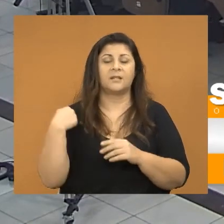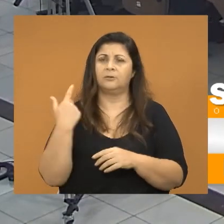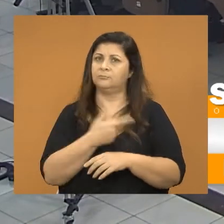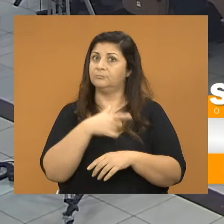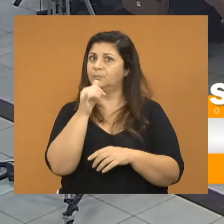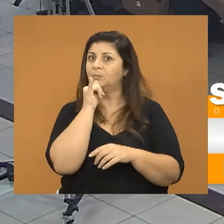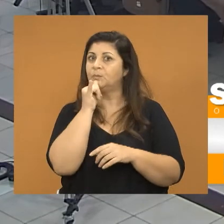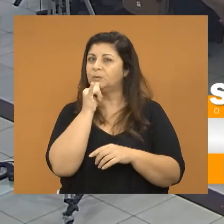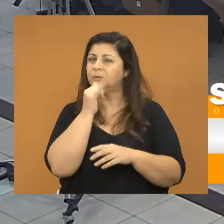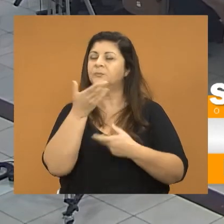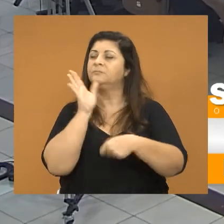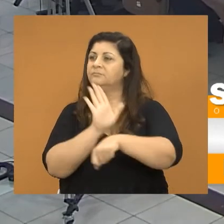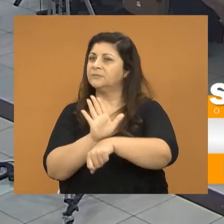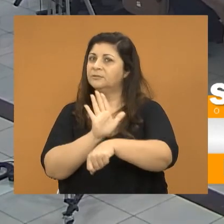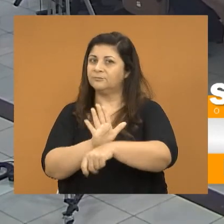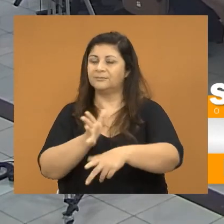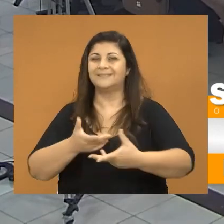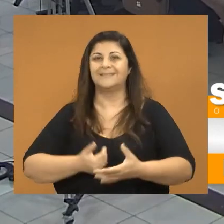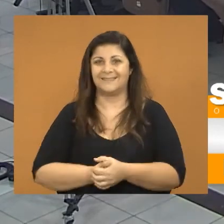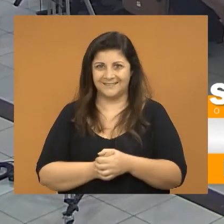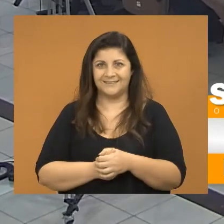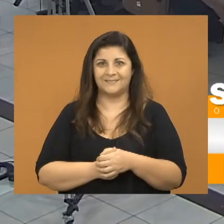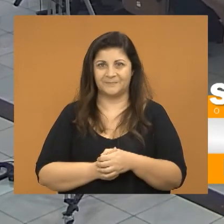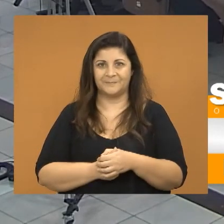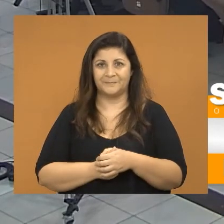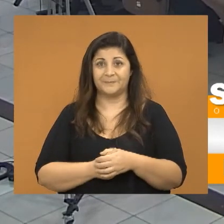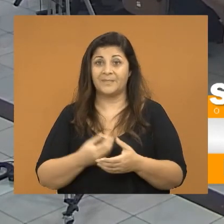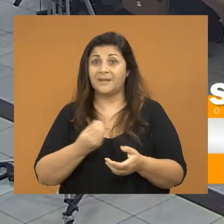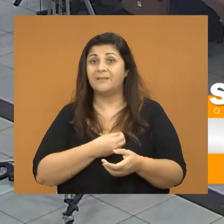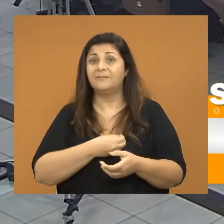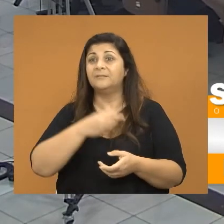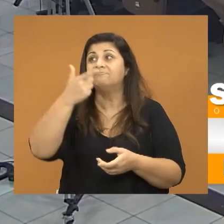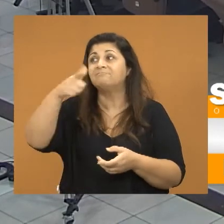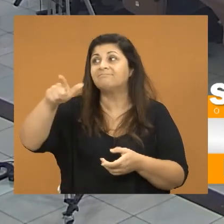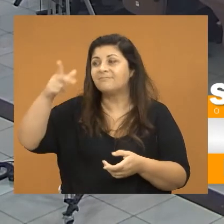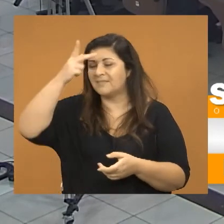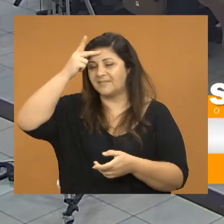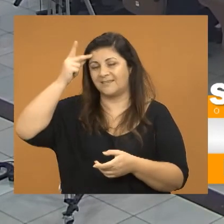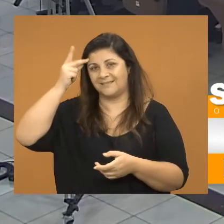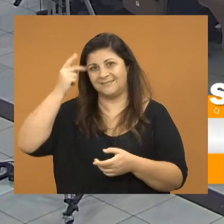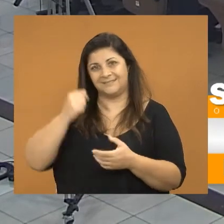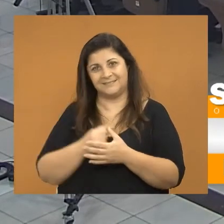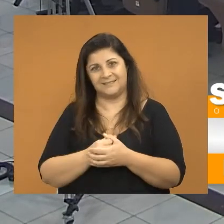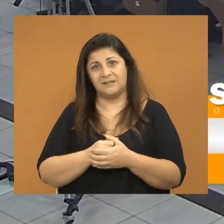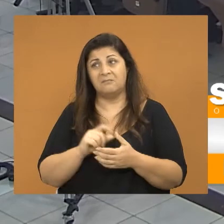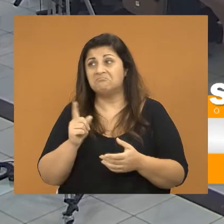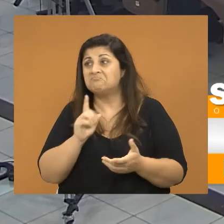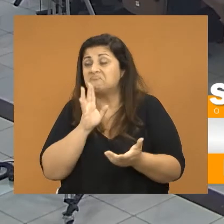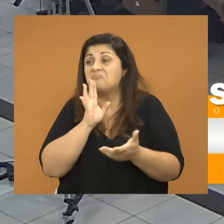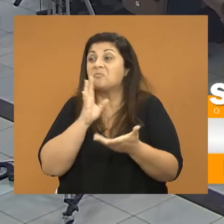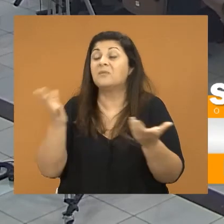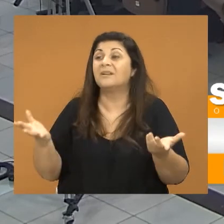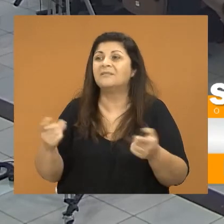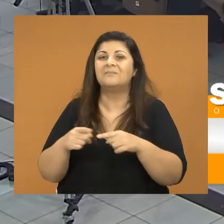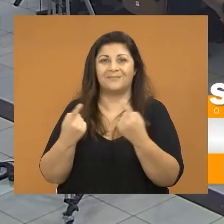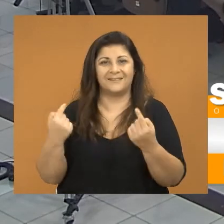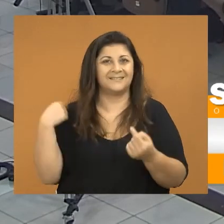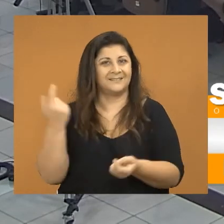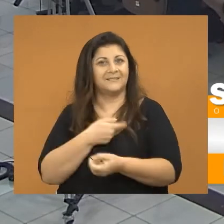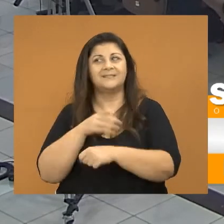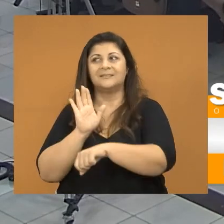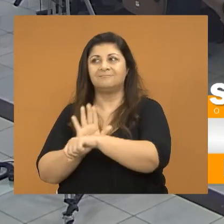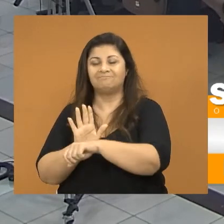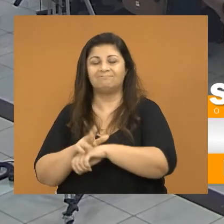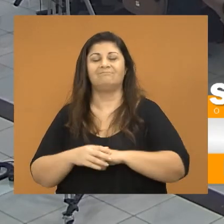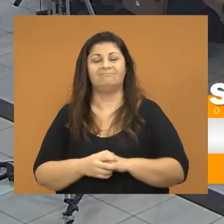solidariedade e contribuição à vida de outra pessoa que nós não conhecemos. Isso é o